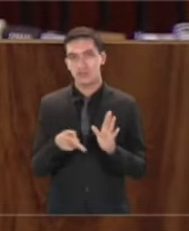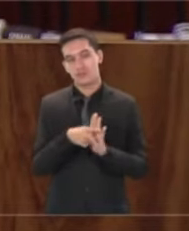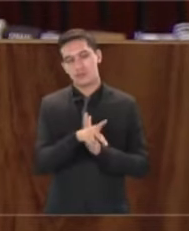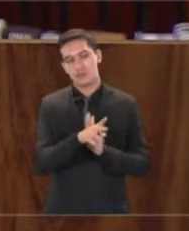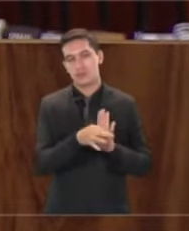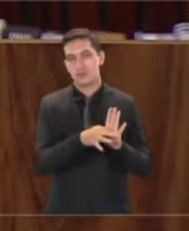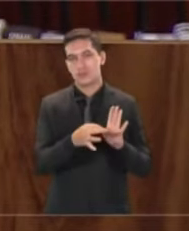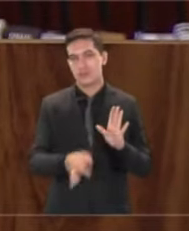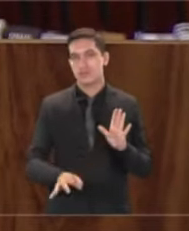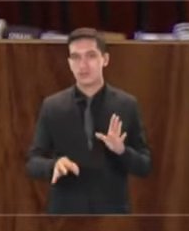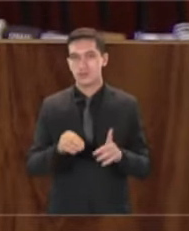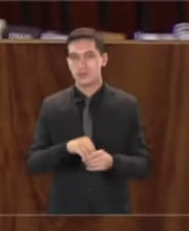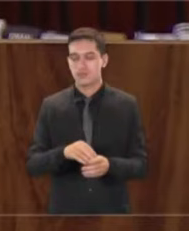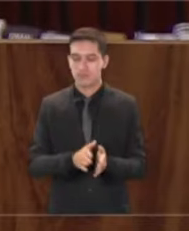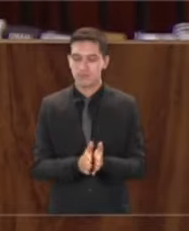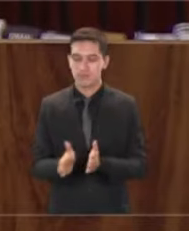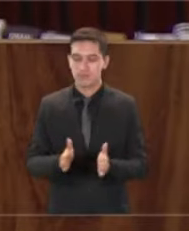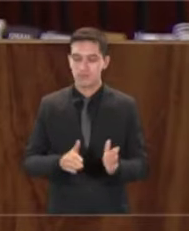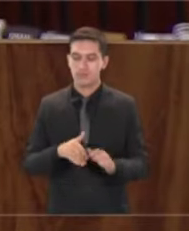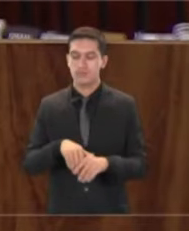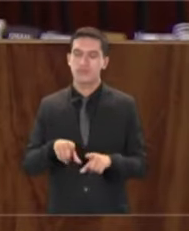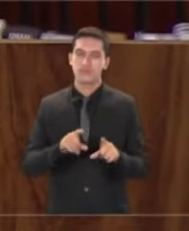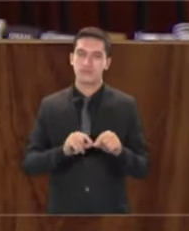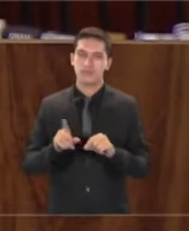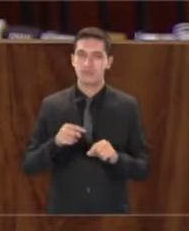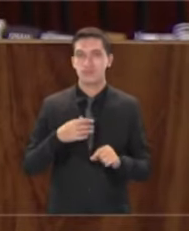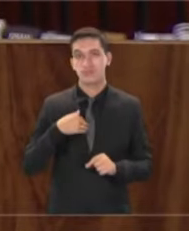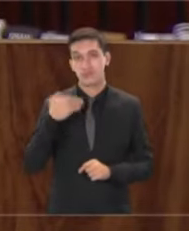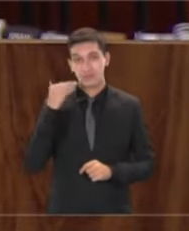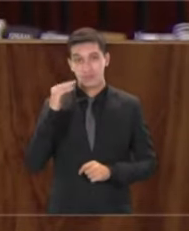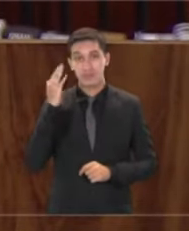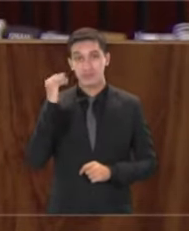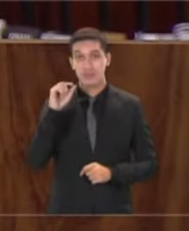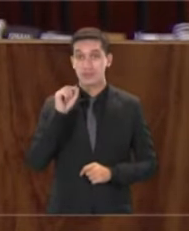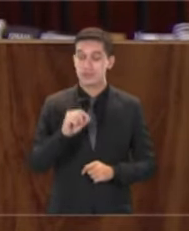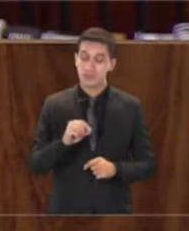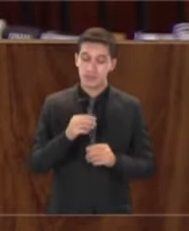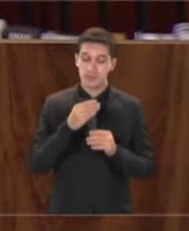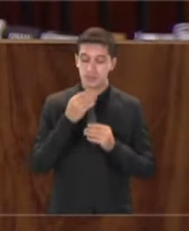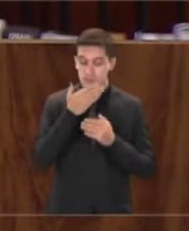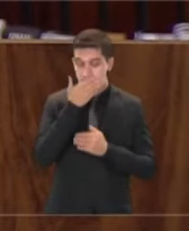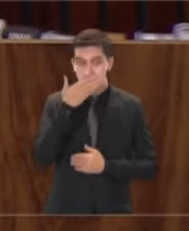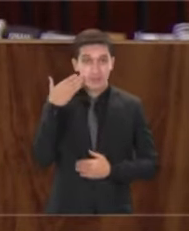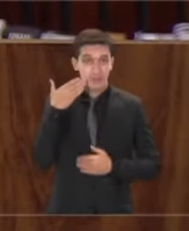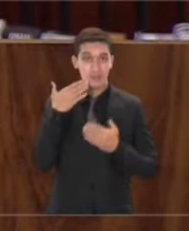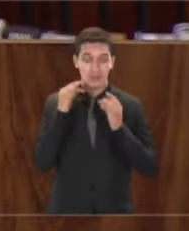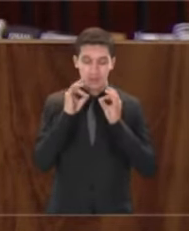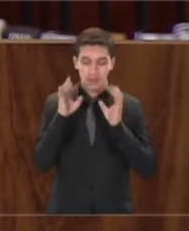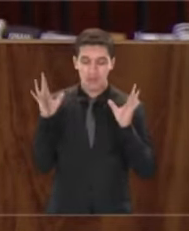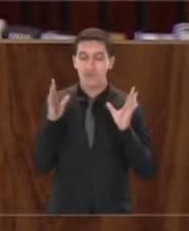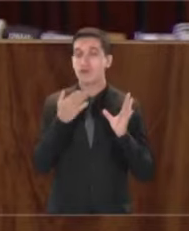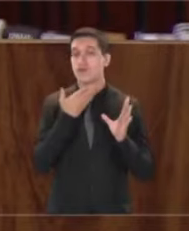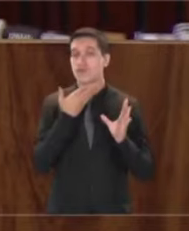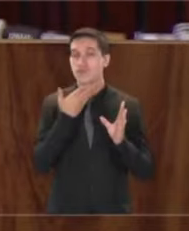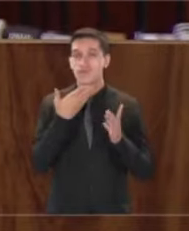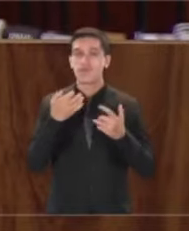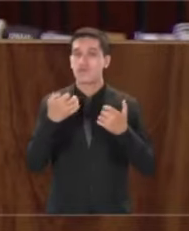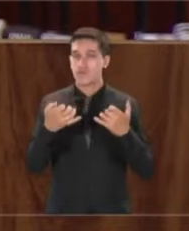opinião em período eleitoral. Entendo que a liberdade de expressão,